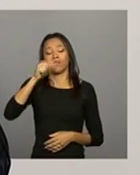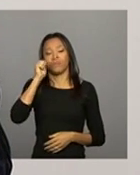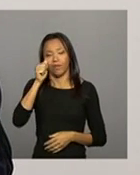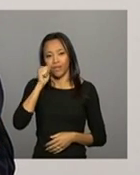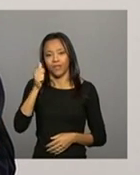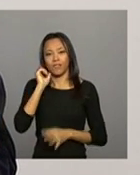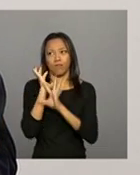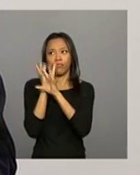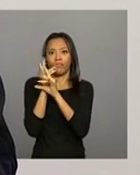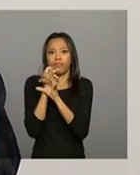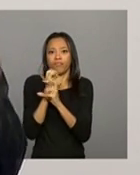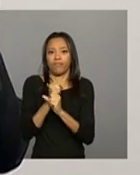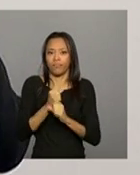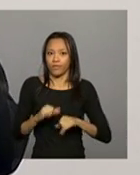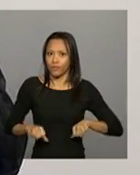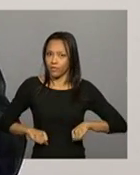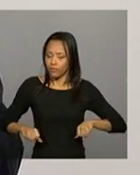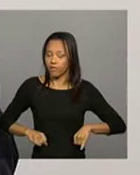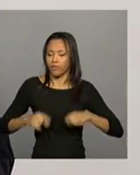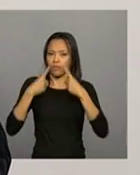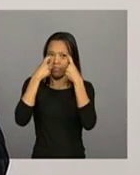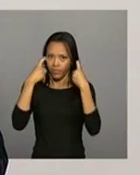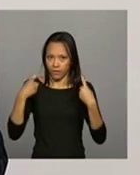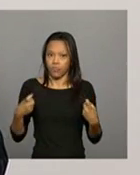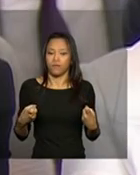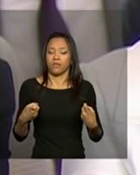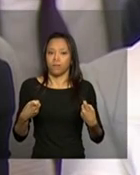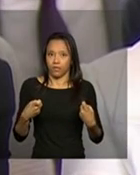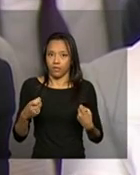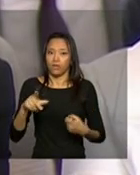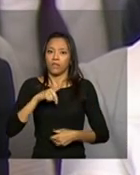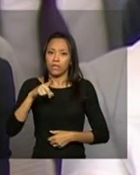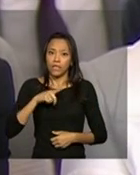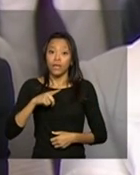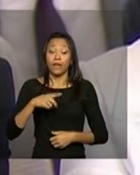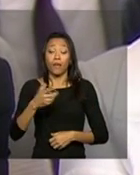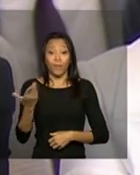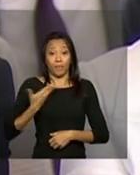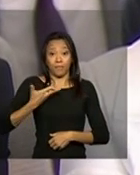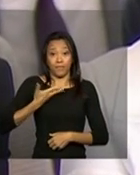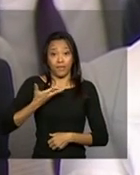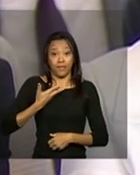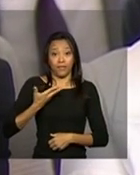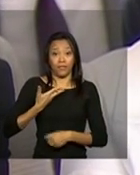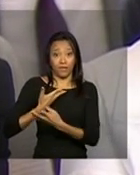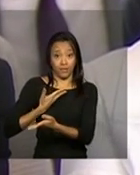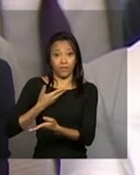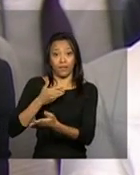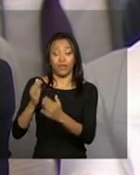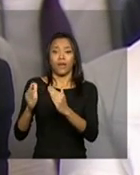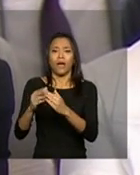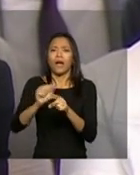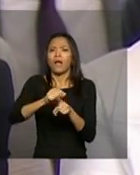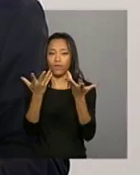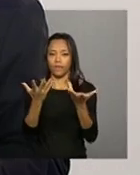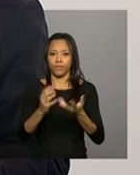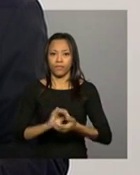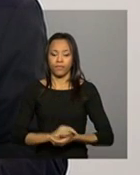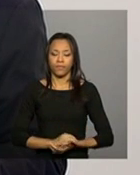vítimas de violência. Ter a oportunidade do trabalho, da empresa amiga da mulher, do aluguel